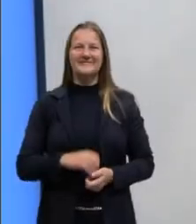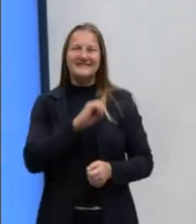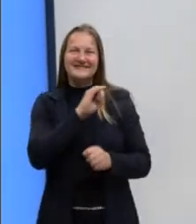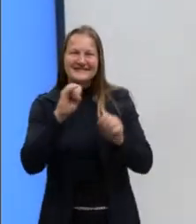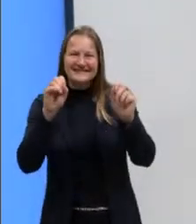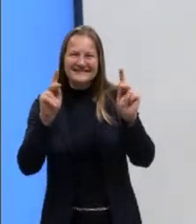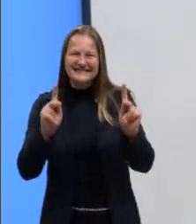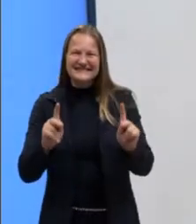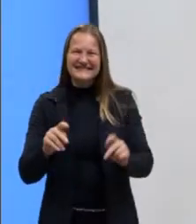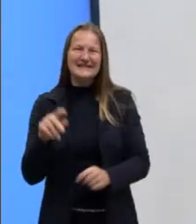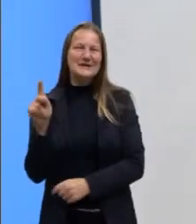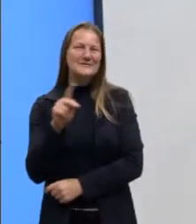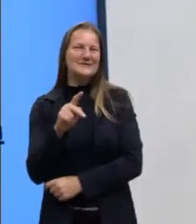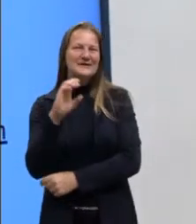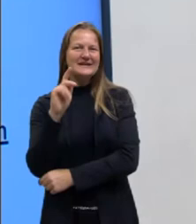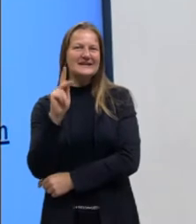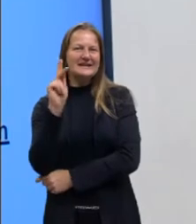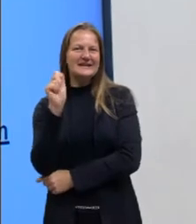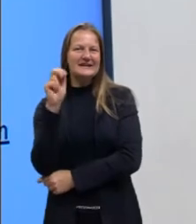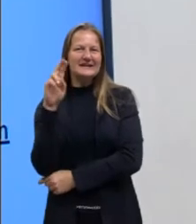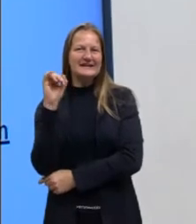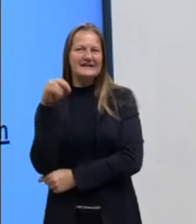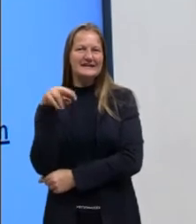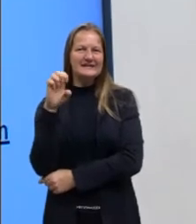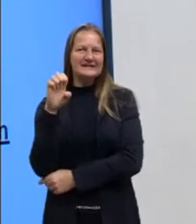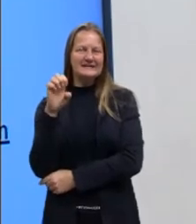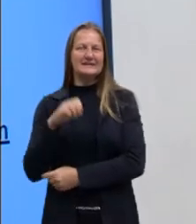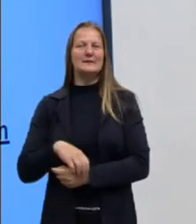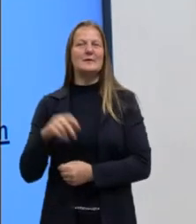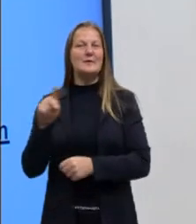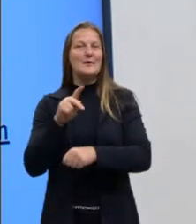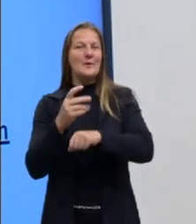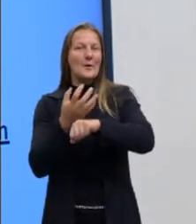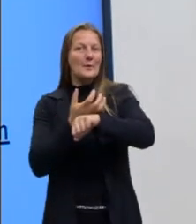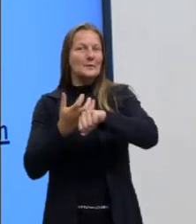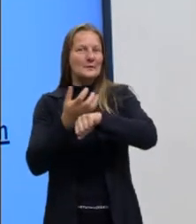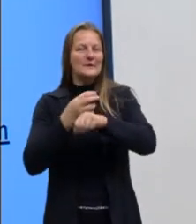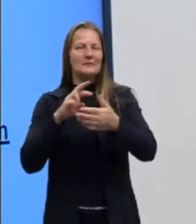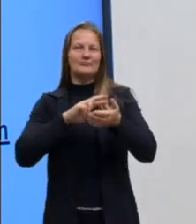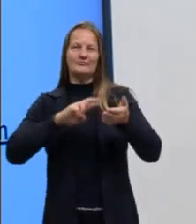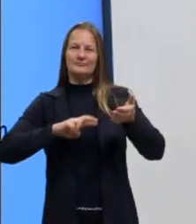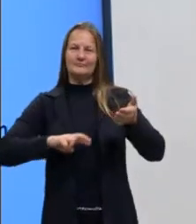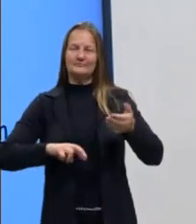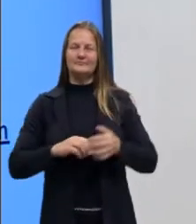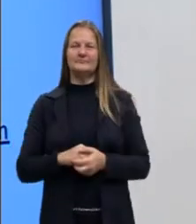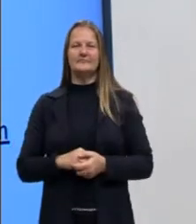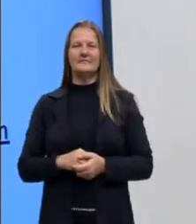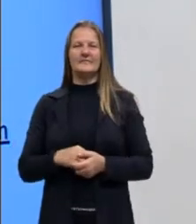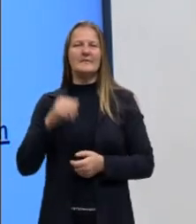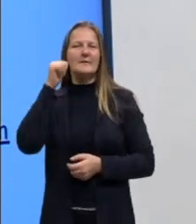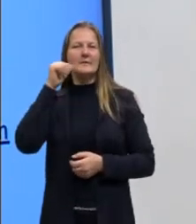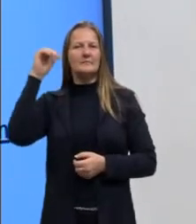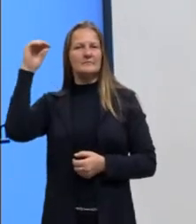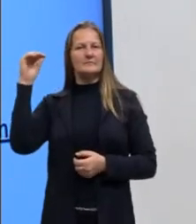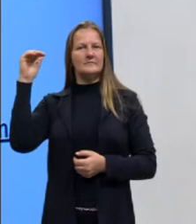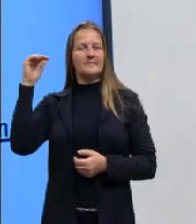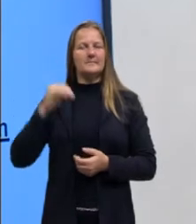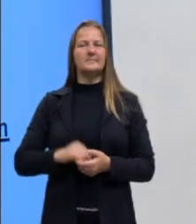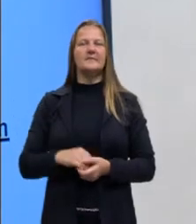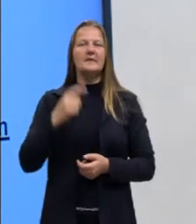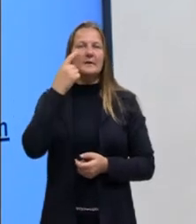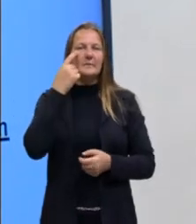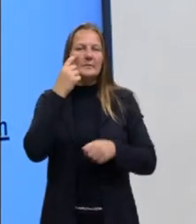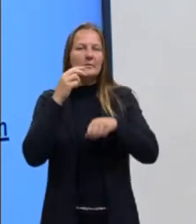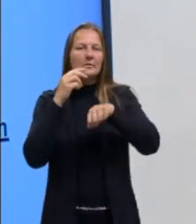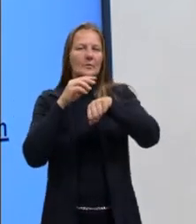Olá eu sou a professora Karine bittenbender do componente de redação eu sou uma mulher de estatura mediana cabelos